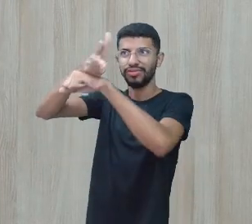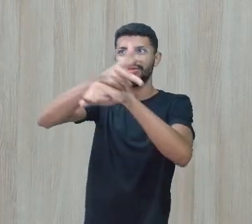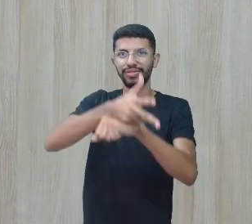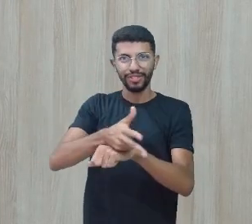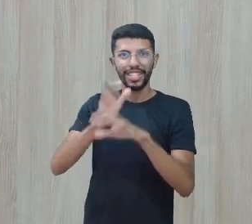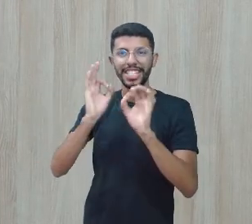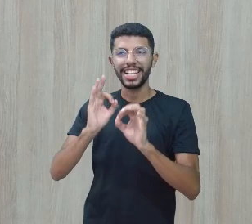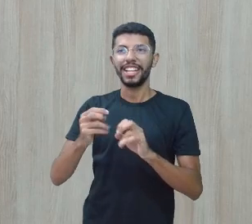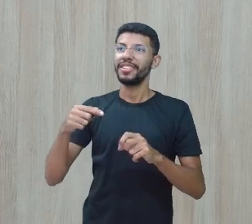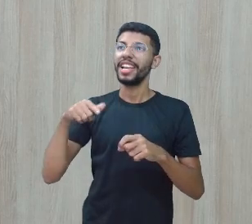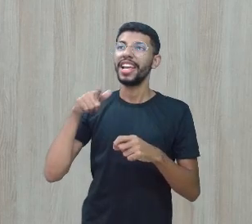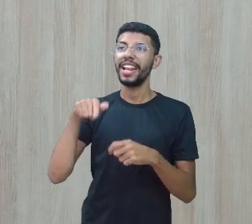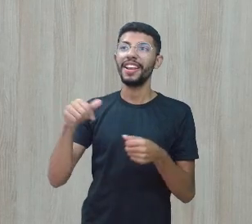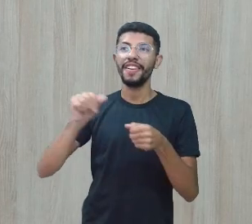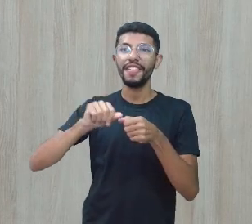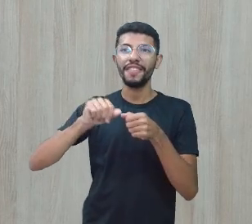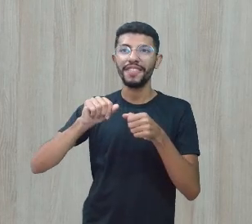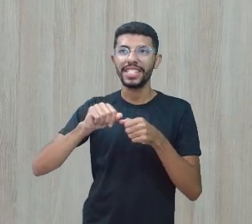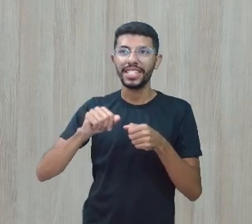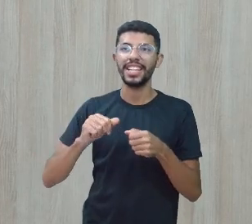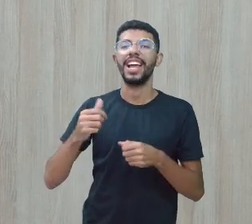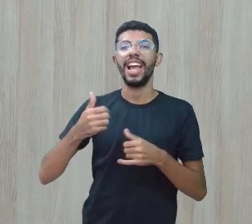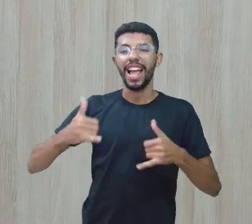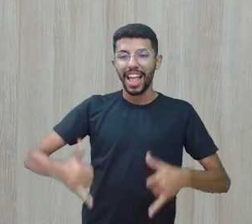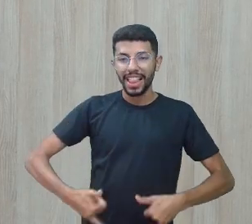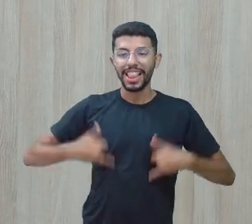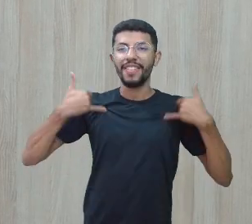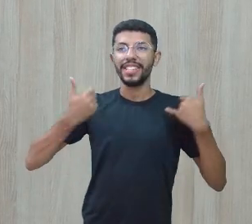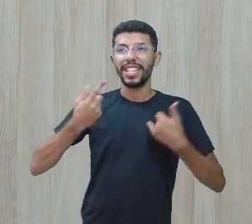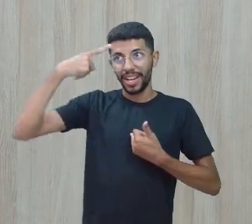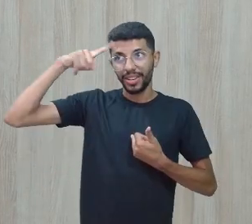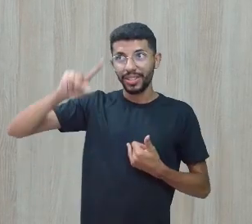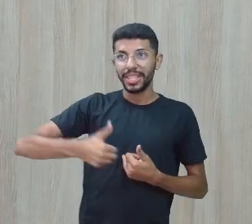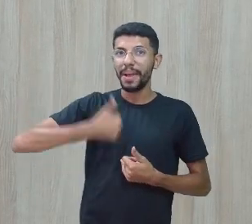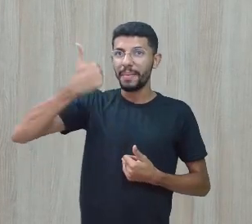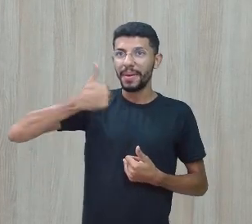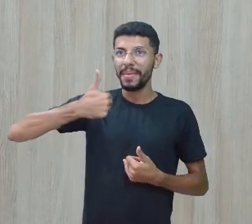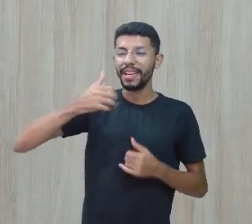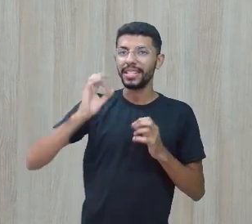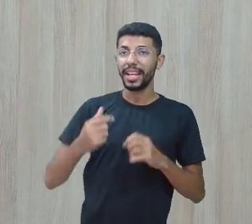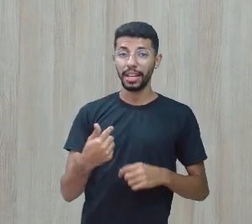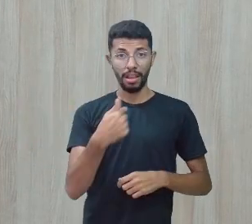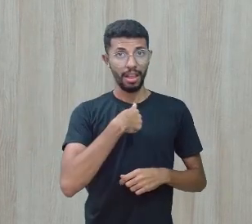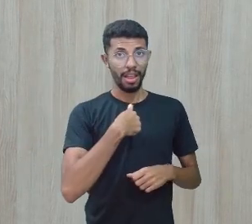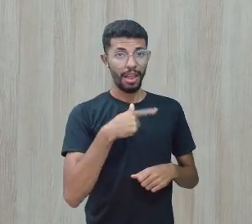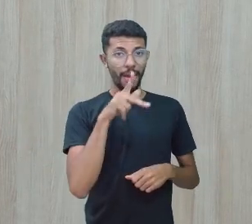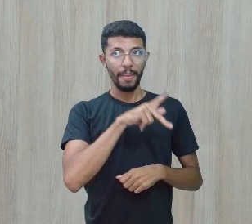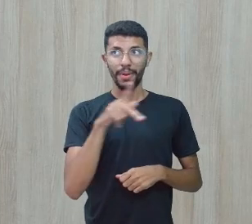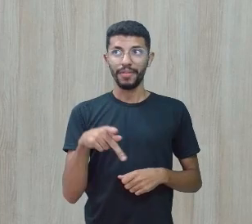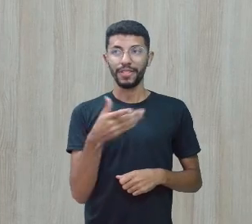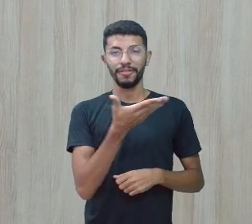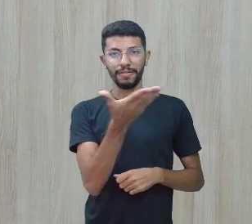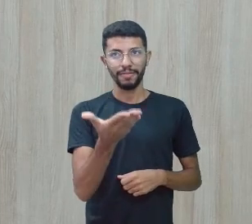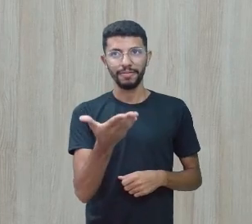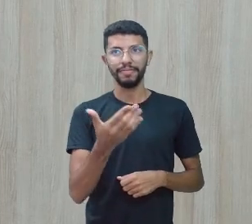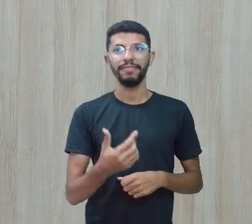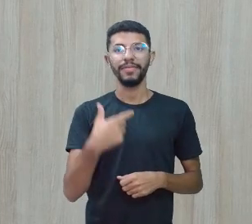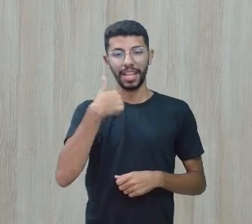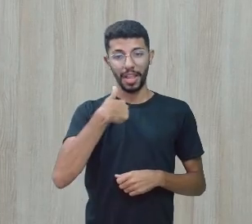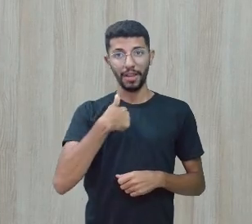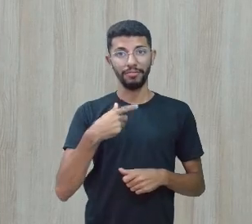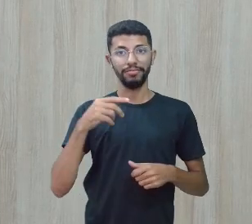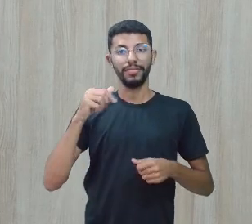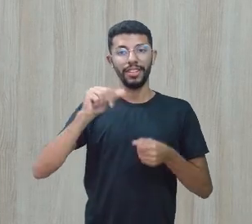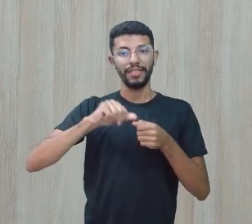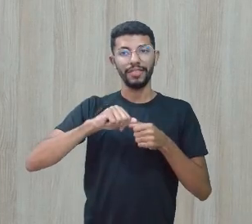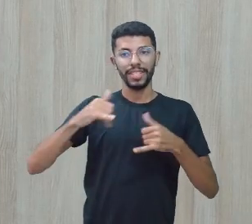edição, ele fez aniversário dia 1º, né? E eu, professor de vocês, professor Wellington, eu fiz